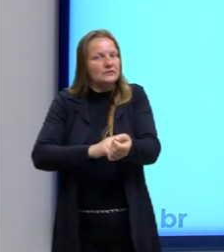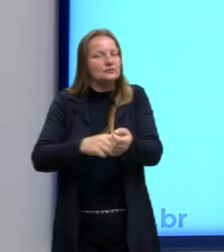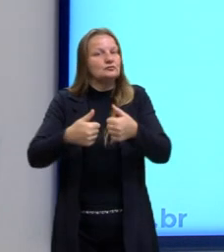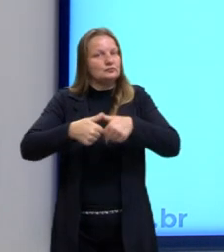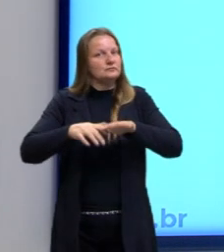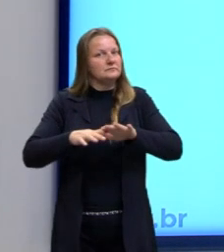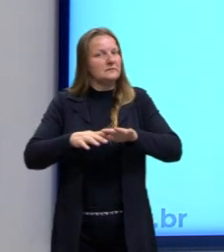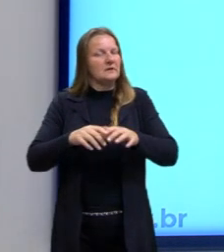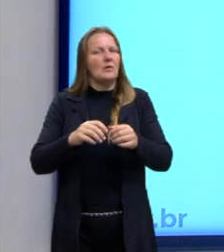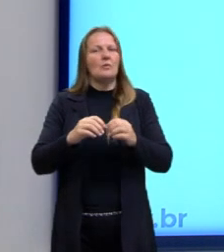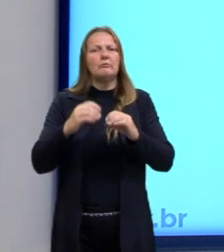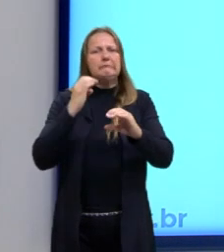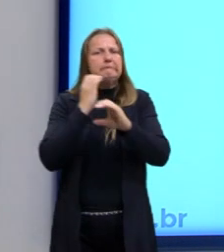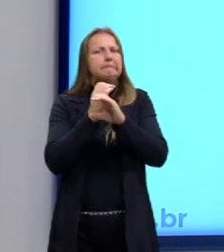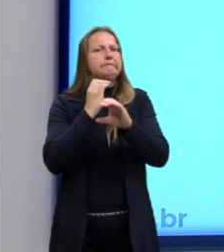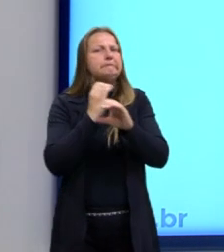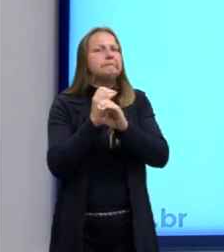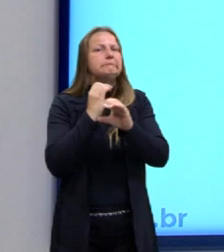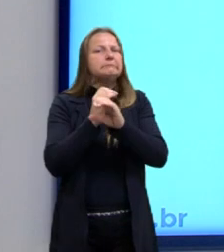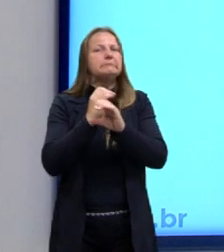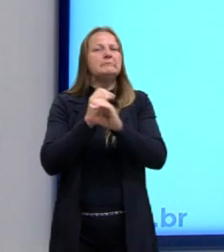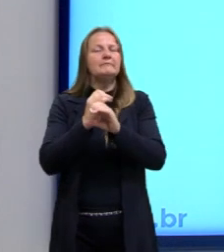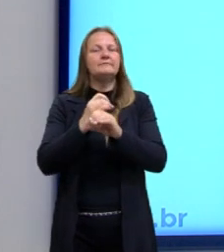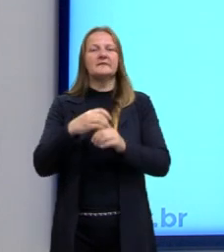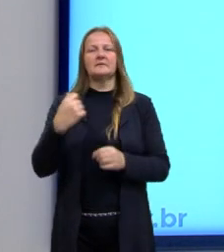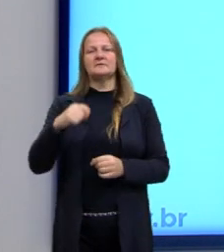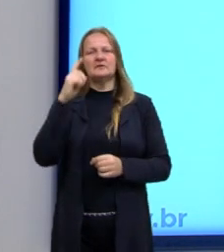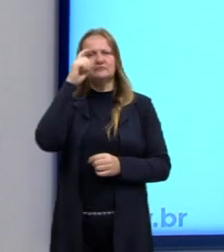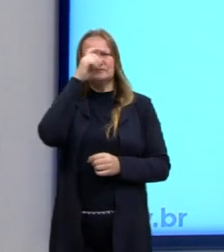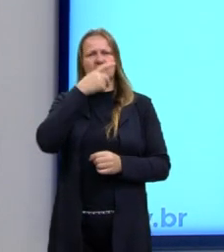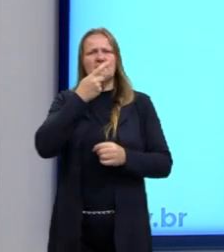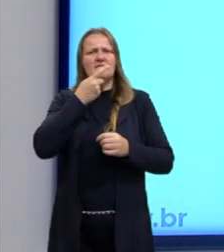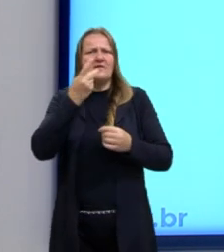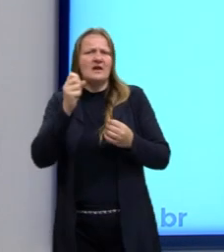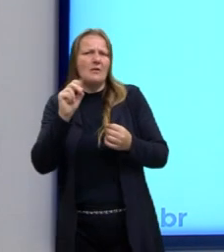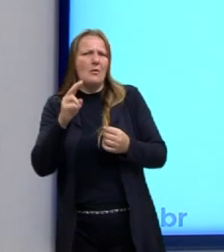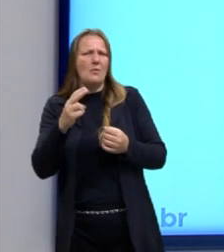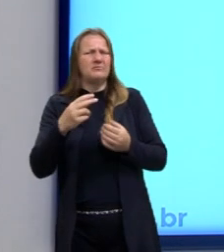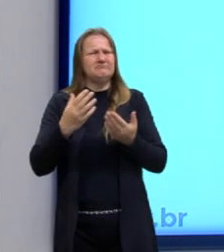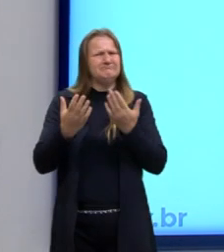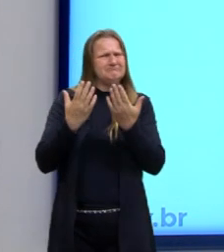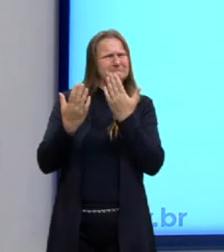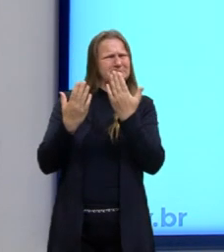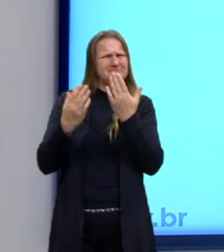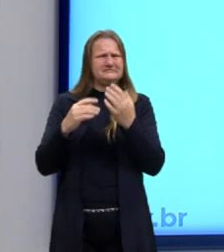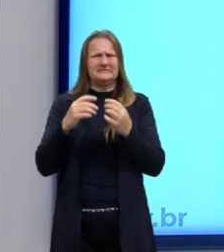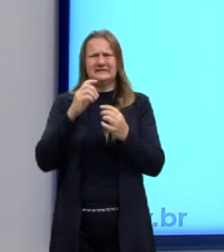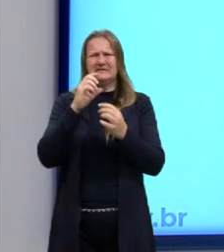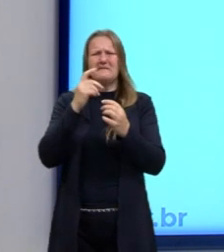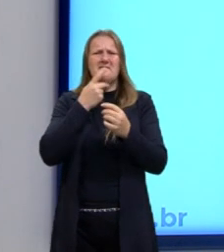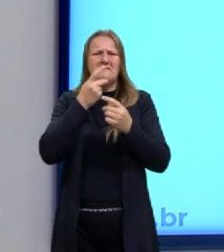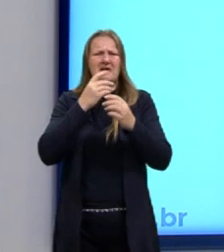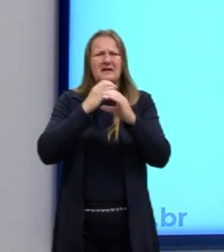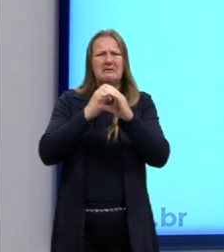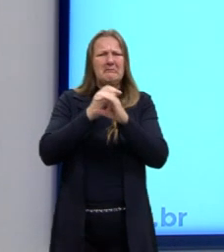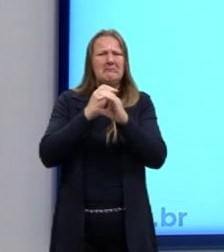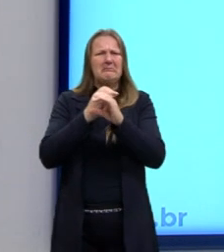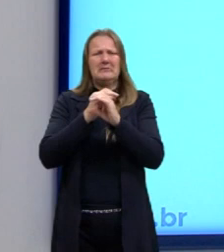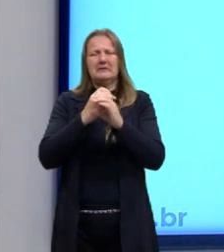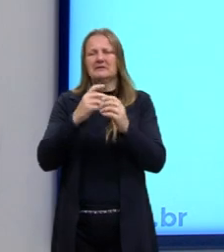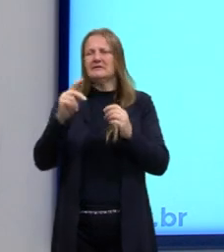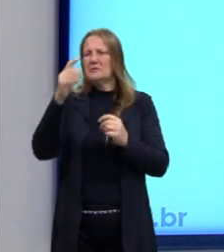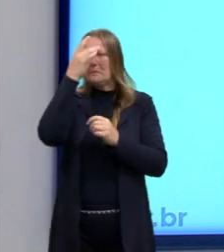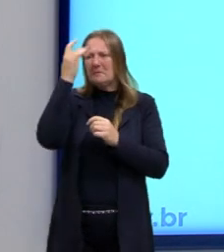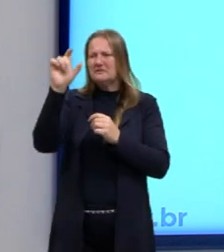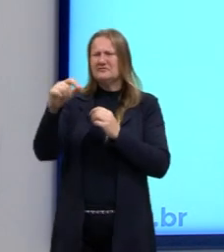atrapalha a comunicação seja dificultada fala ou passando a impressão indesejada Pois então isso já